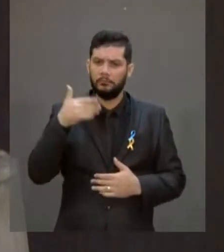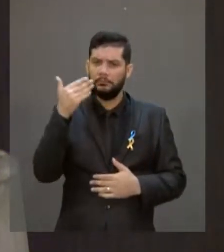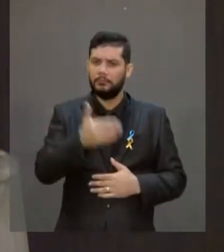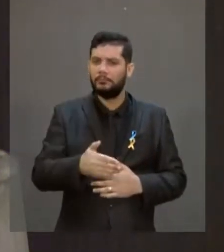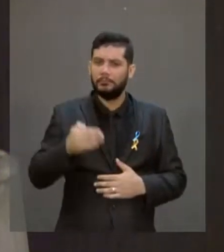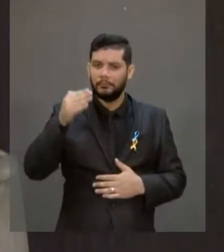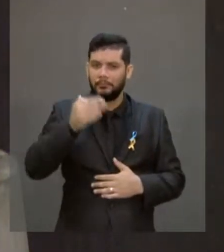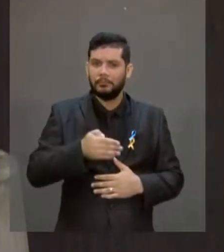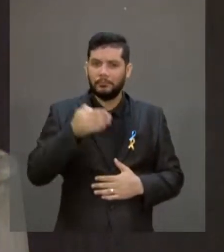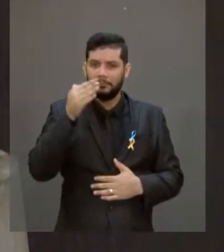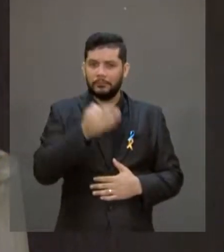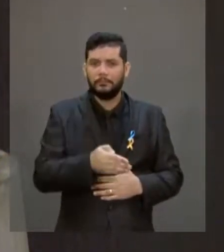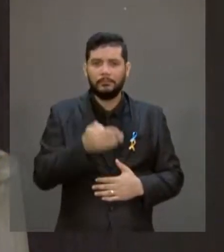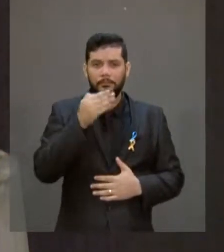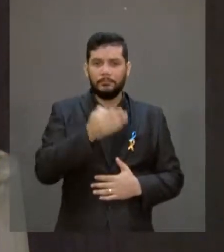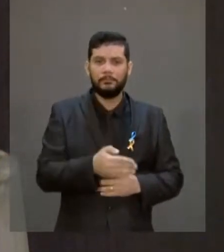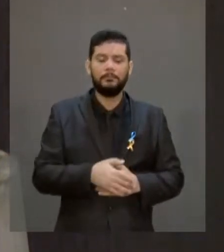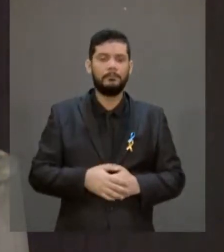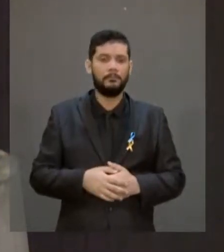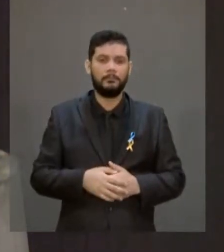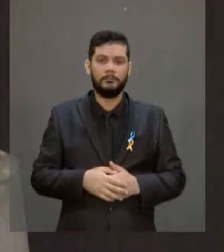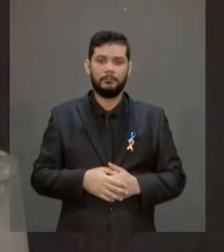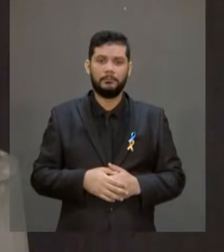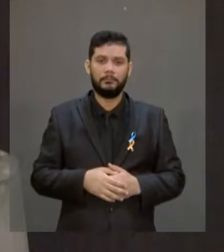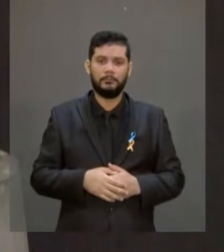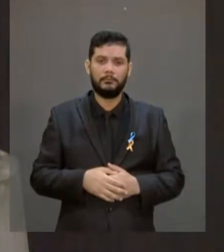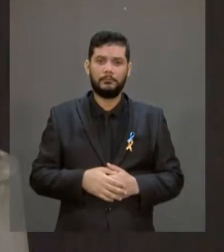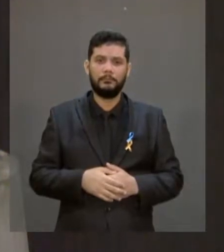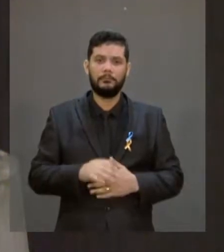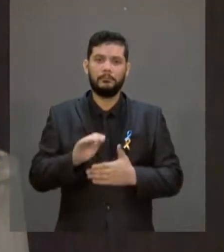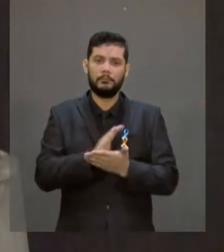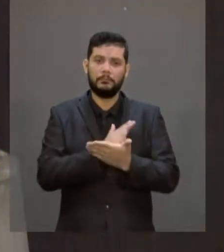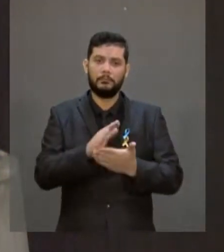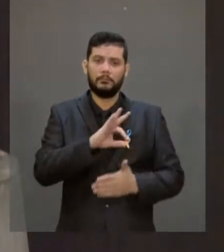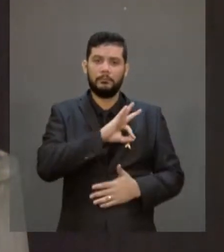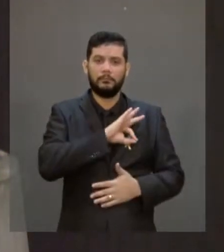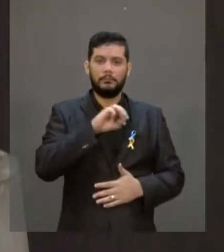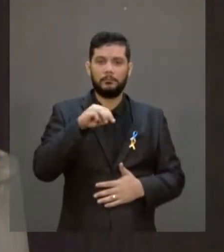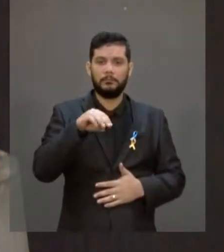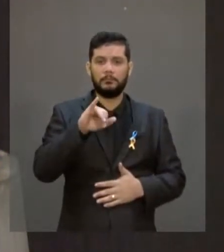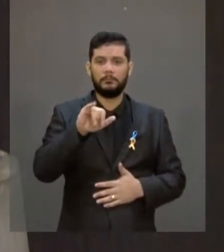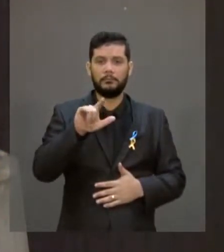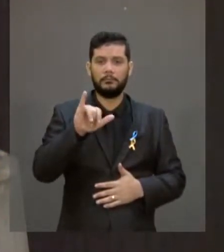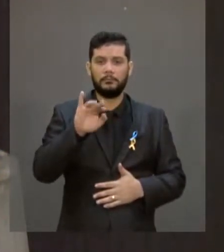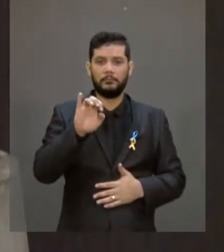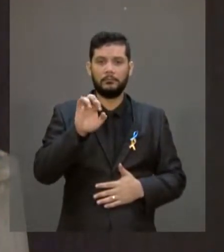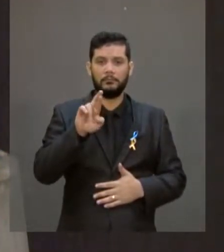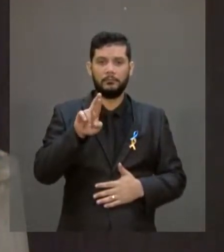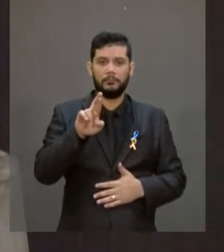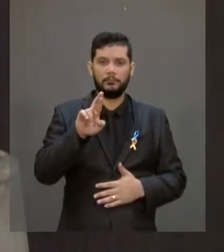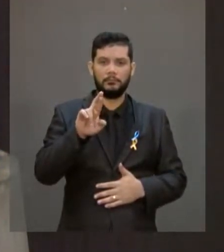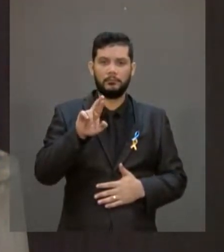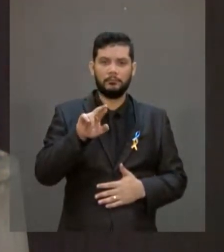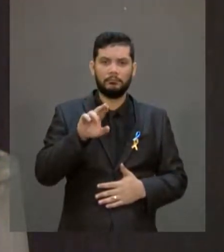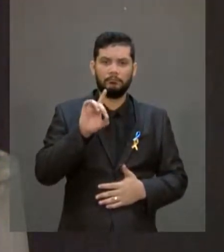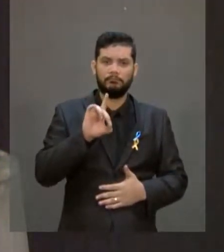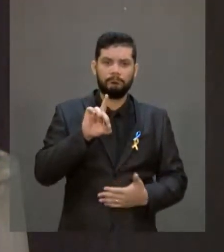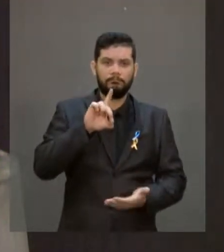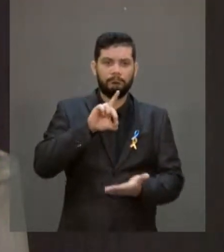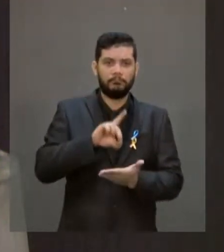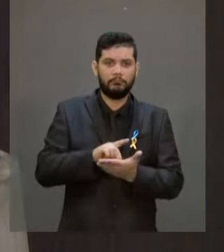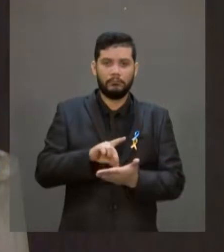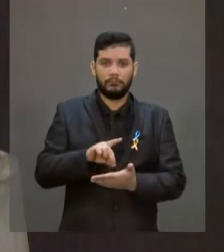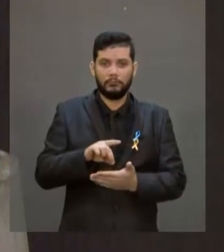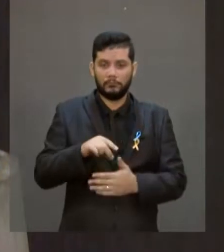Dentre outras coisas, os policiais militares, eles dizem, deputado, nós não contamos com equipamento